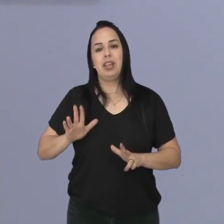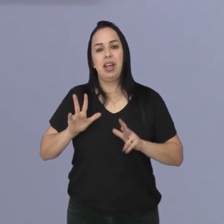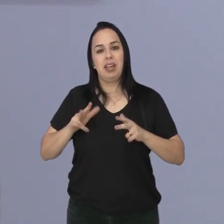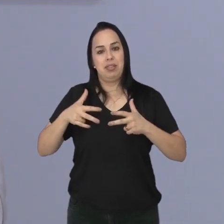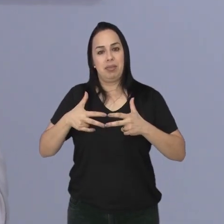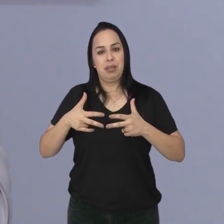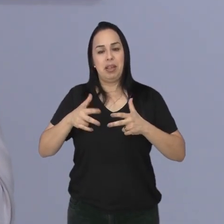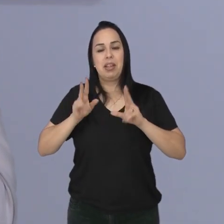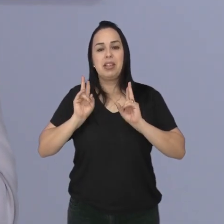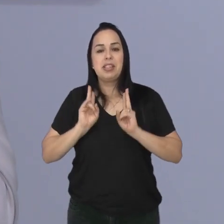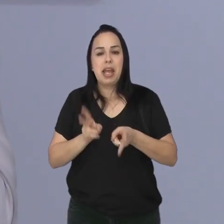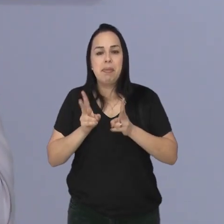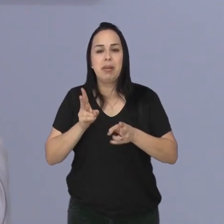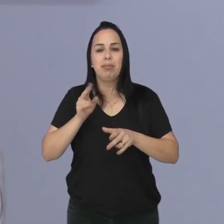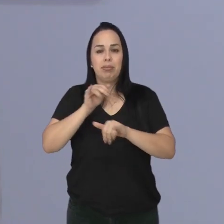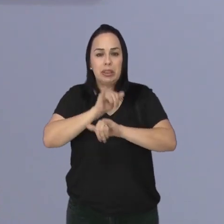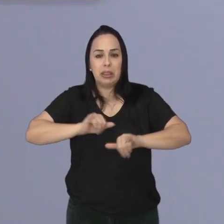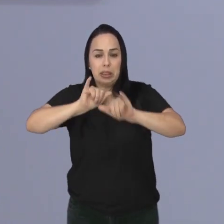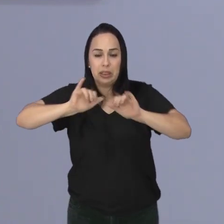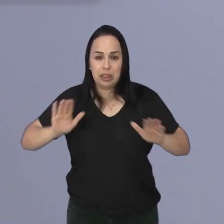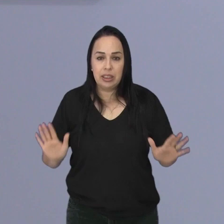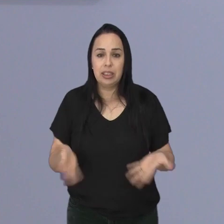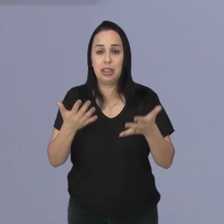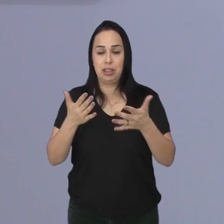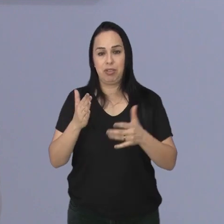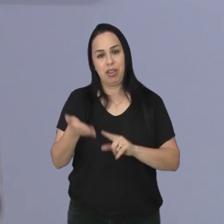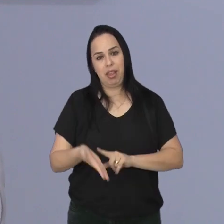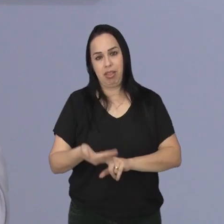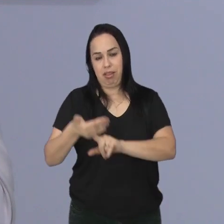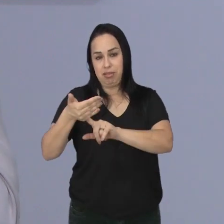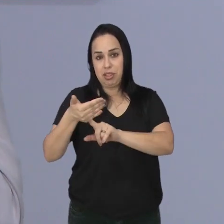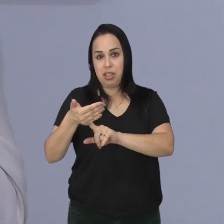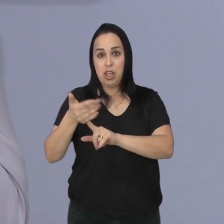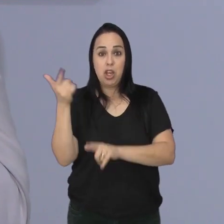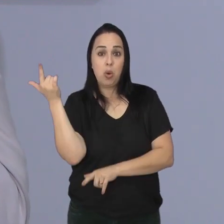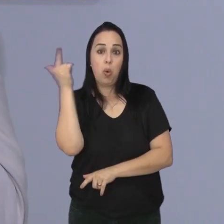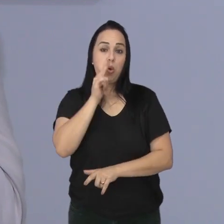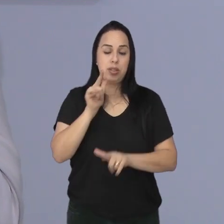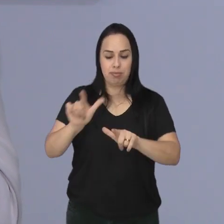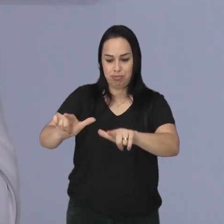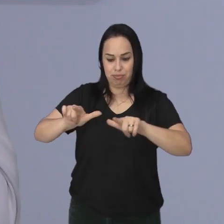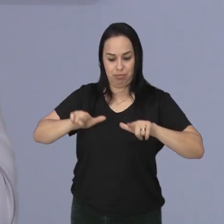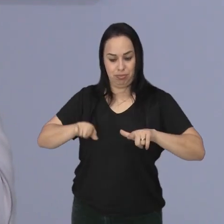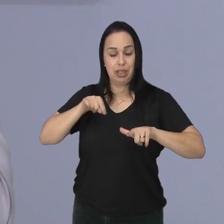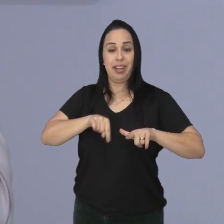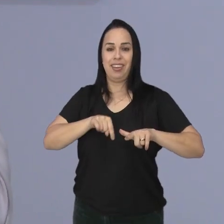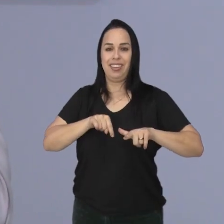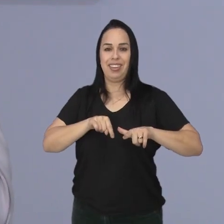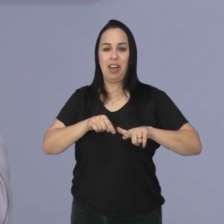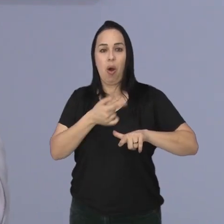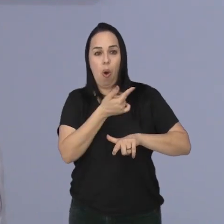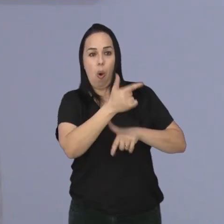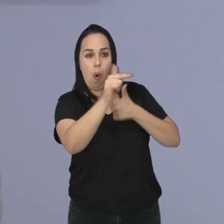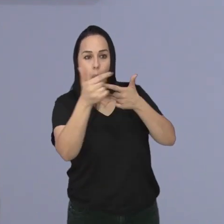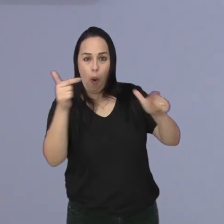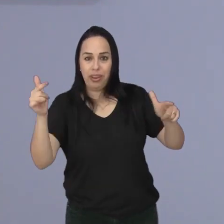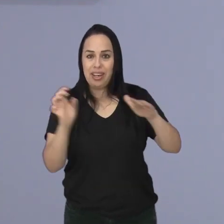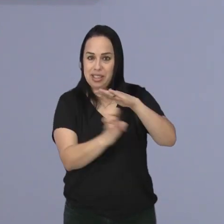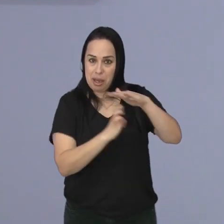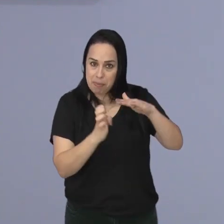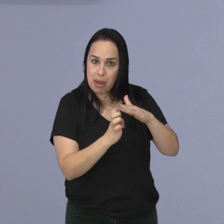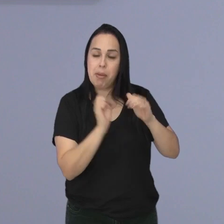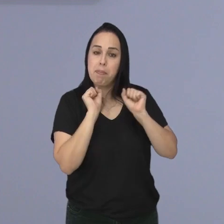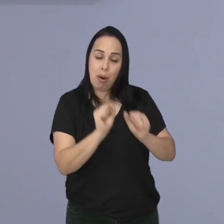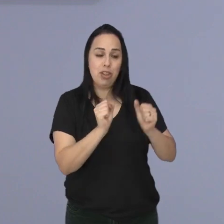Municipal já faz projetos, né, incentivando a tecnologia, e tendo essa premiação, a gente enxerga que outras